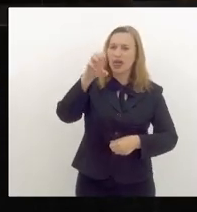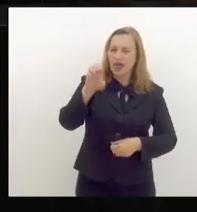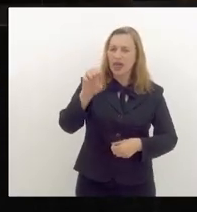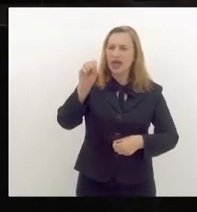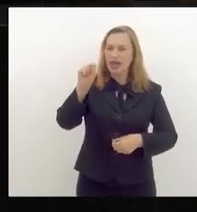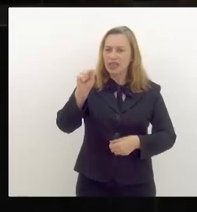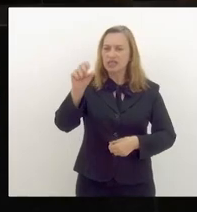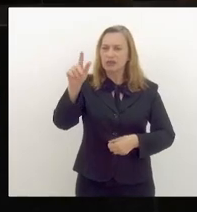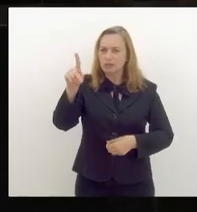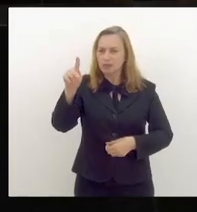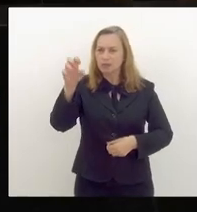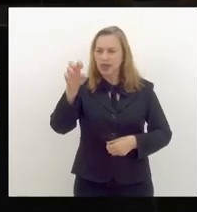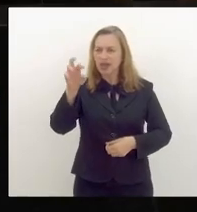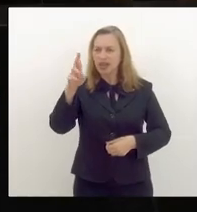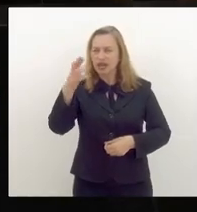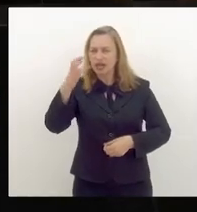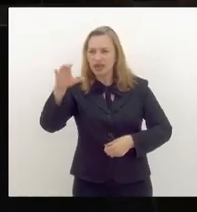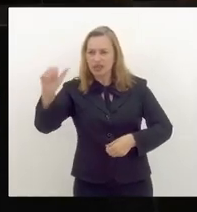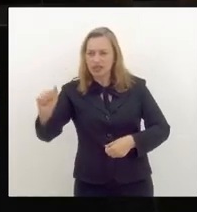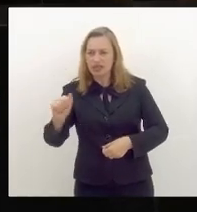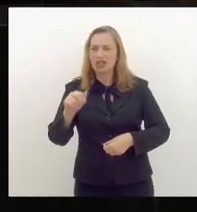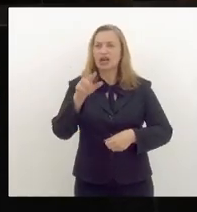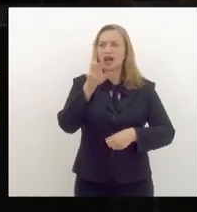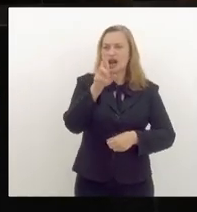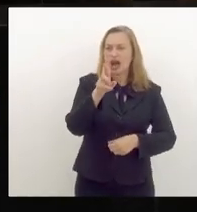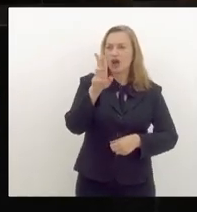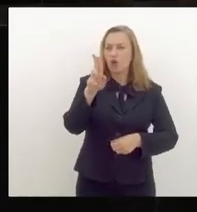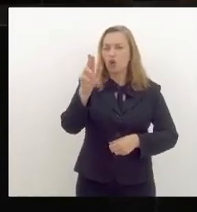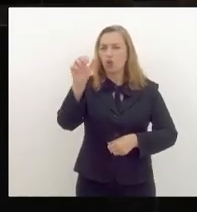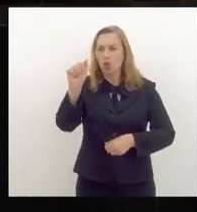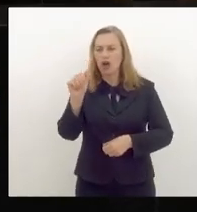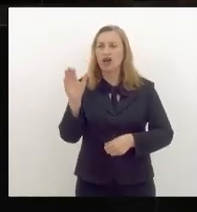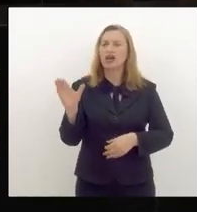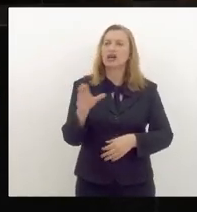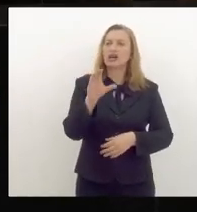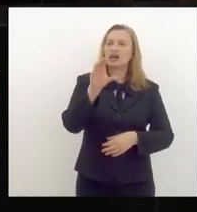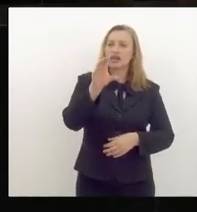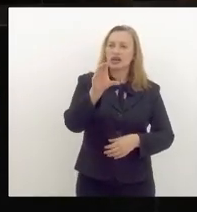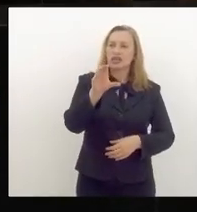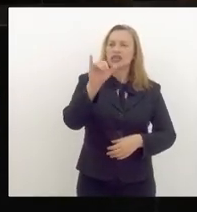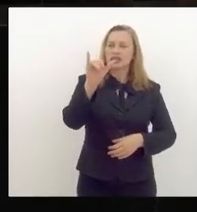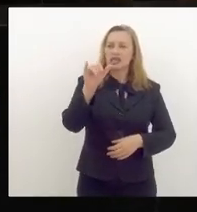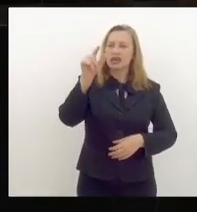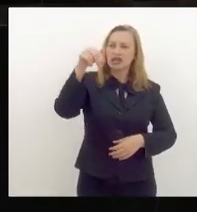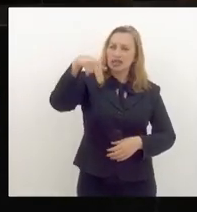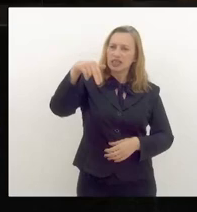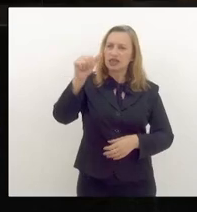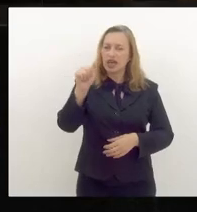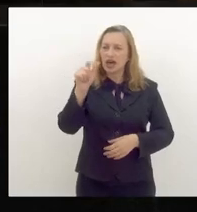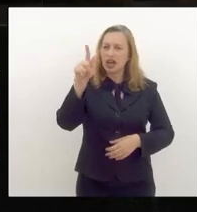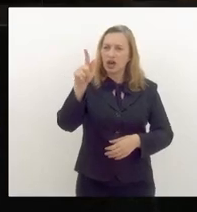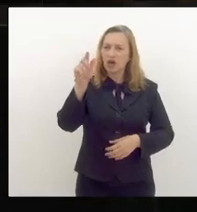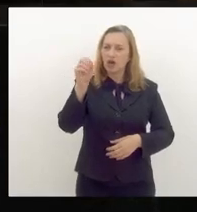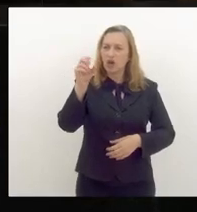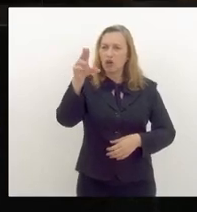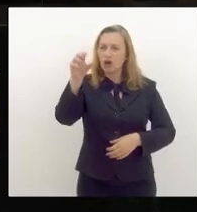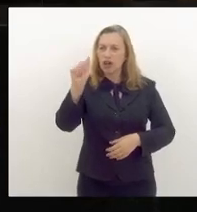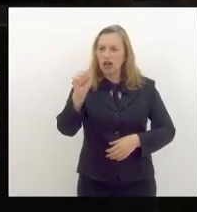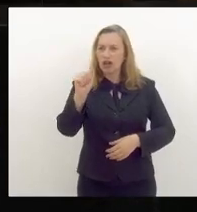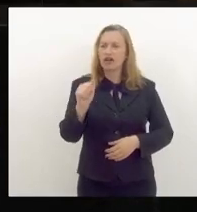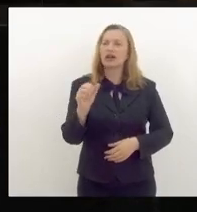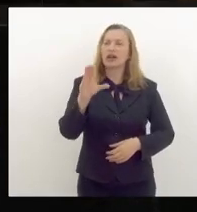especificamente a Rua Sinagoga de Capivara o bairro do Pari e o barco o